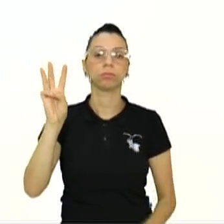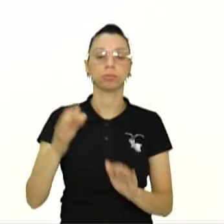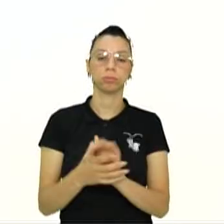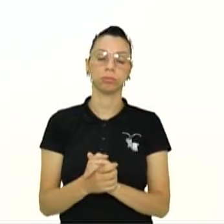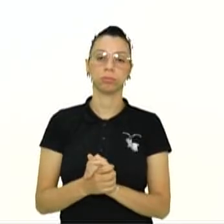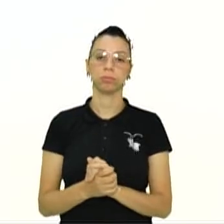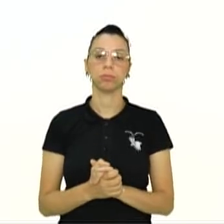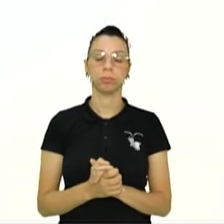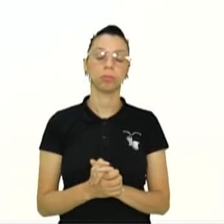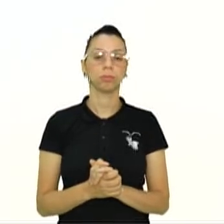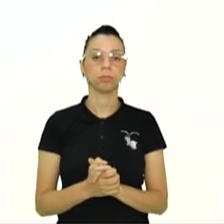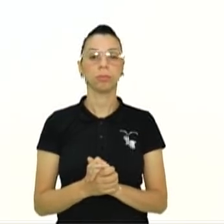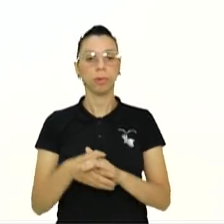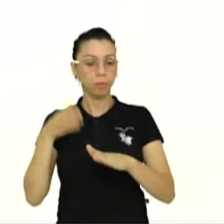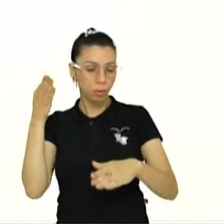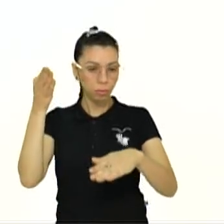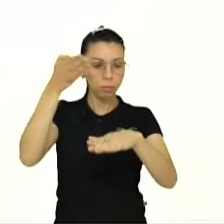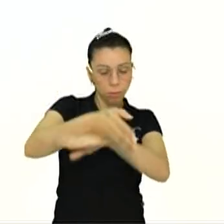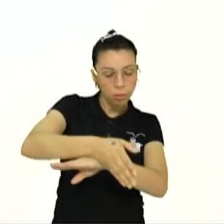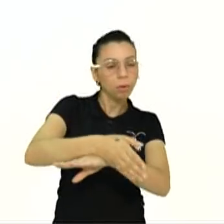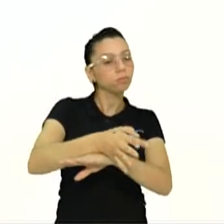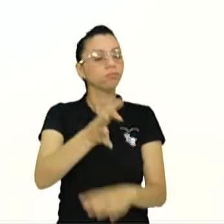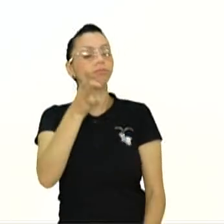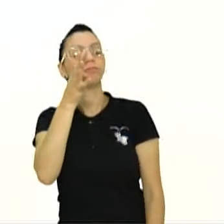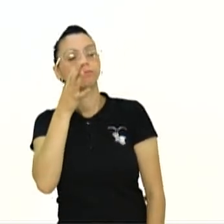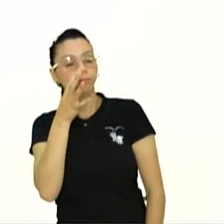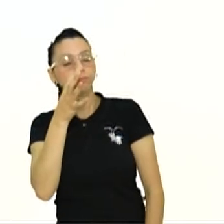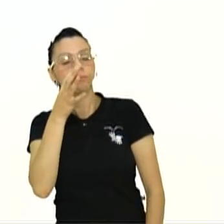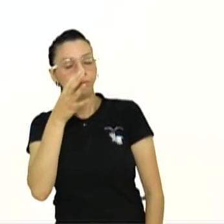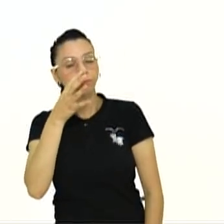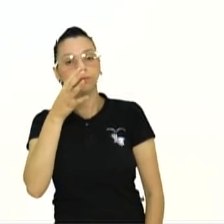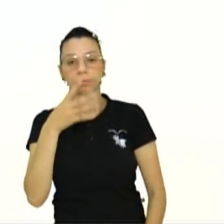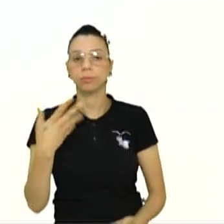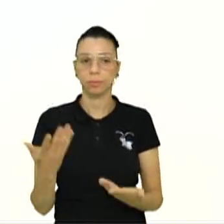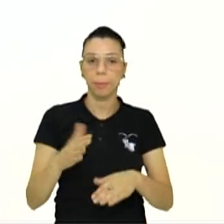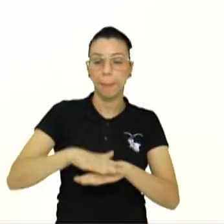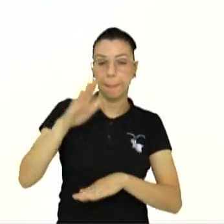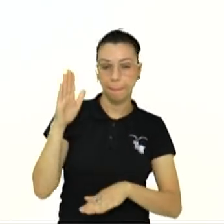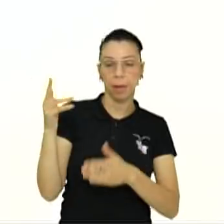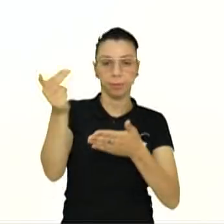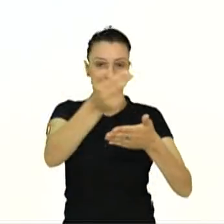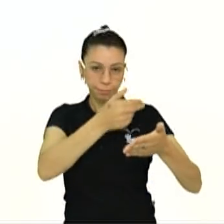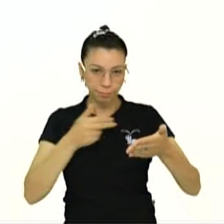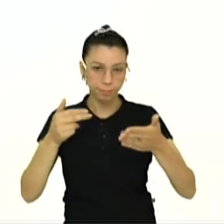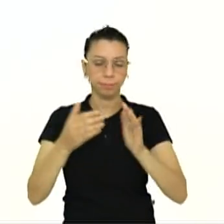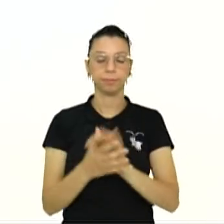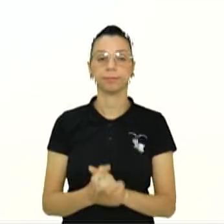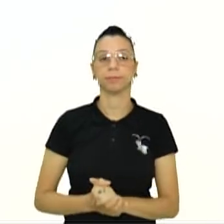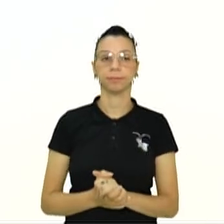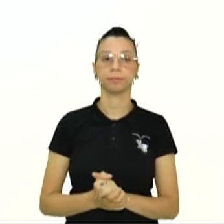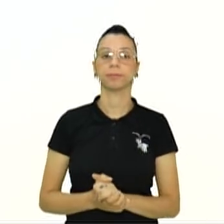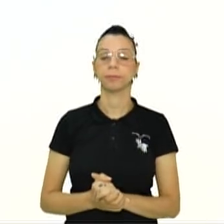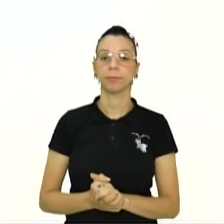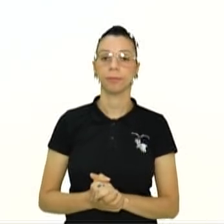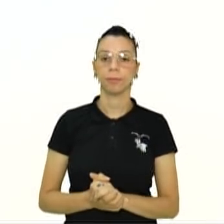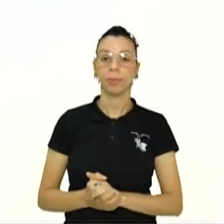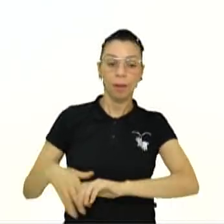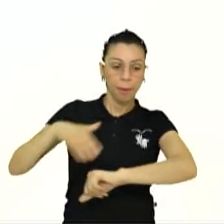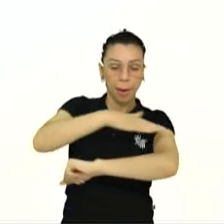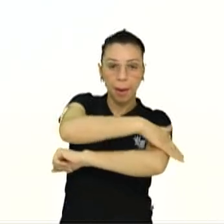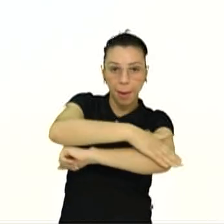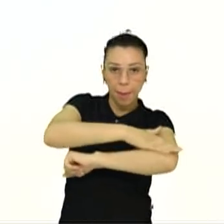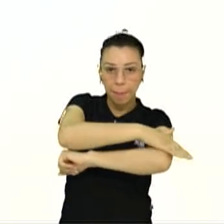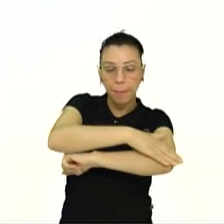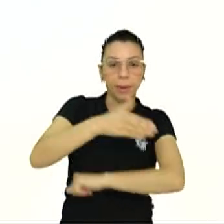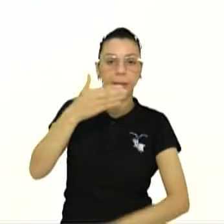vocês poderem entrar e apreciar mais obras. Na Praça do Japão,